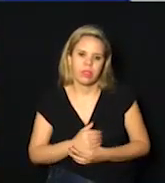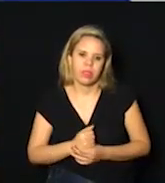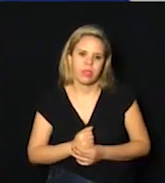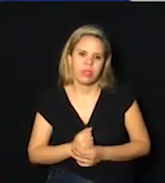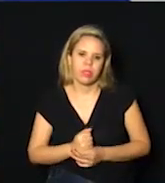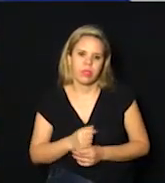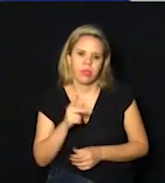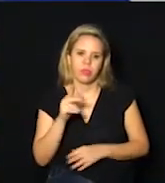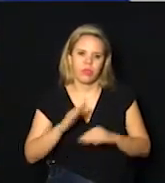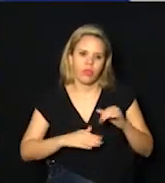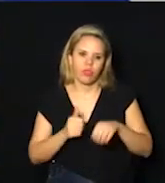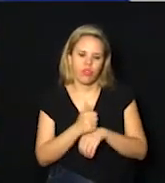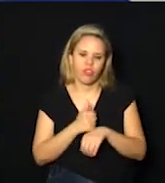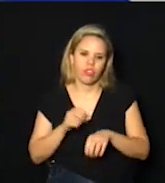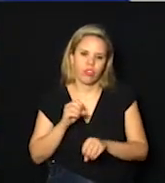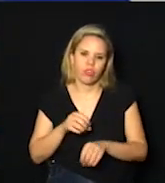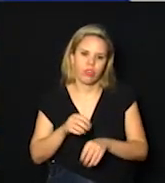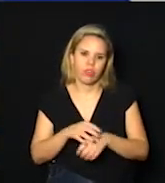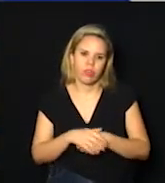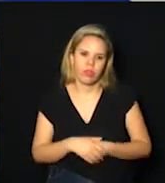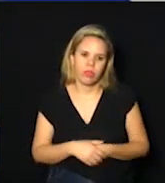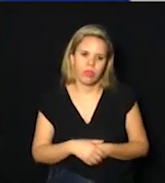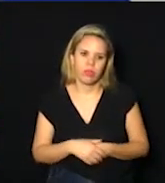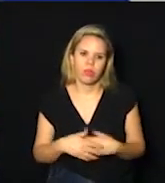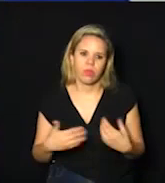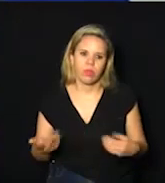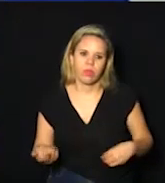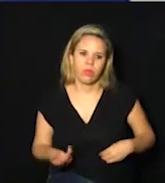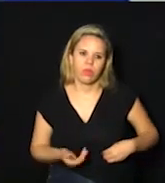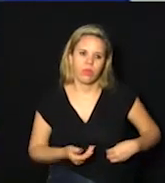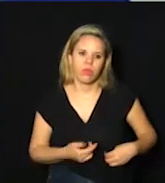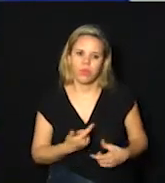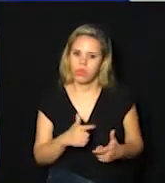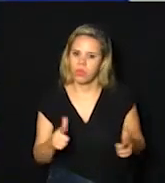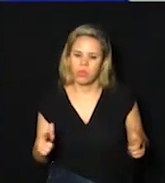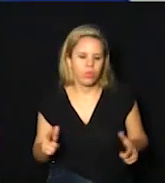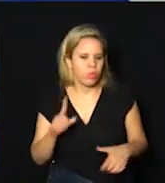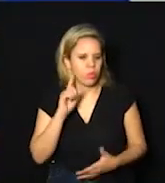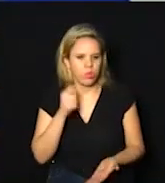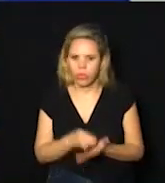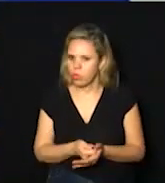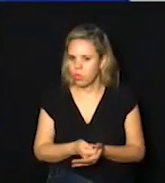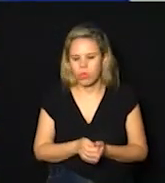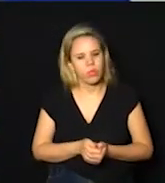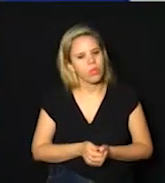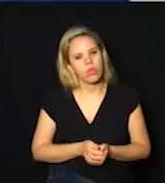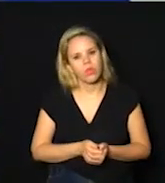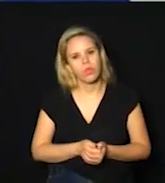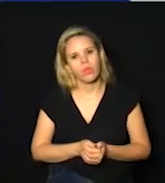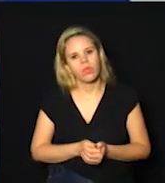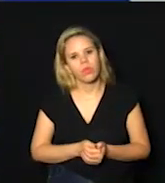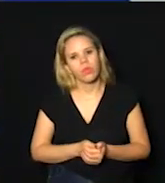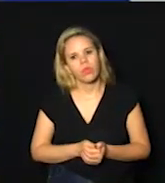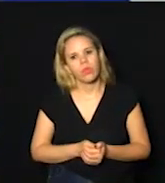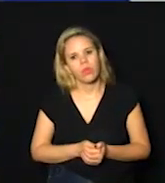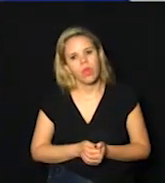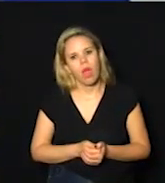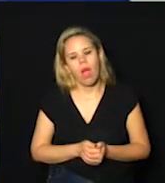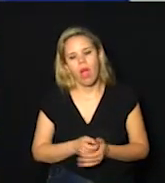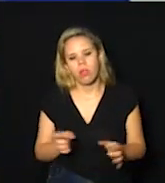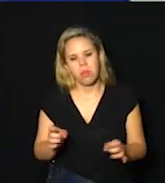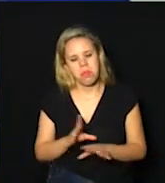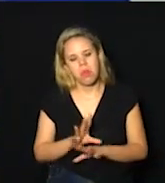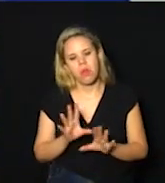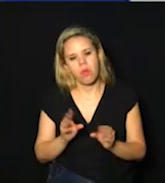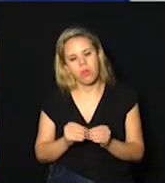os profissionais de educação. Então, não existe uma decisão formada para